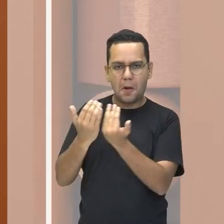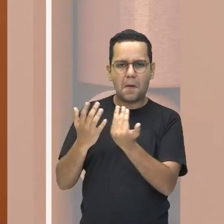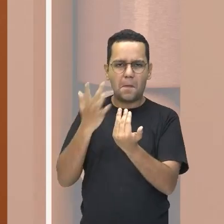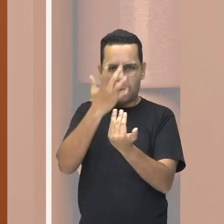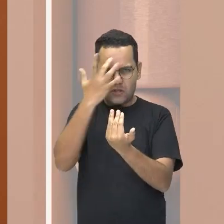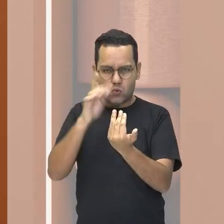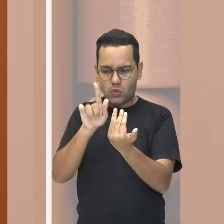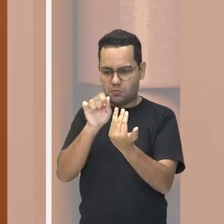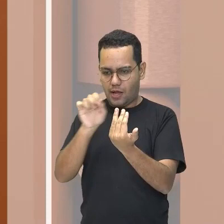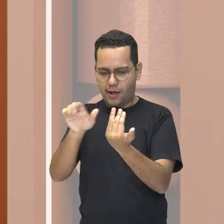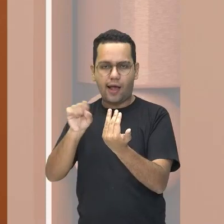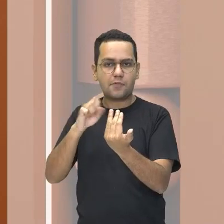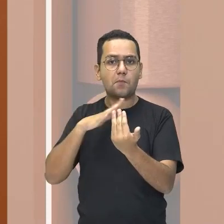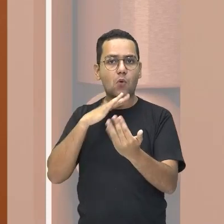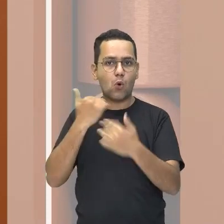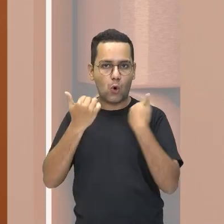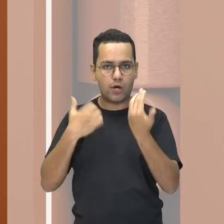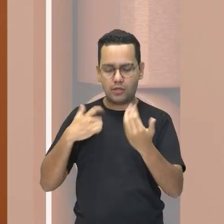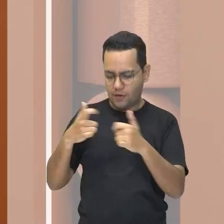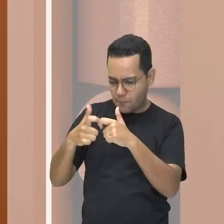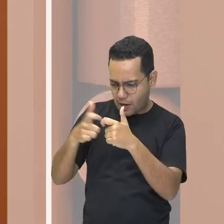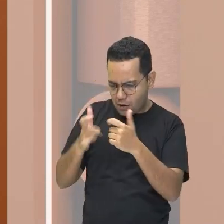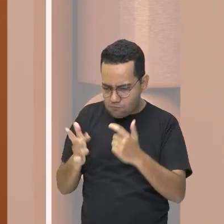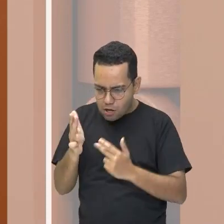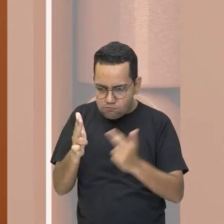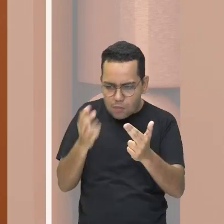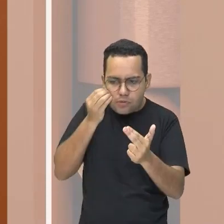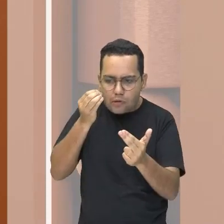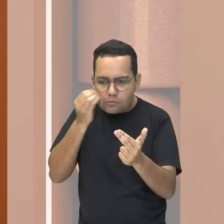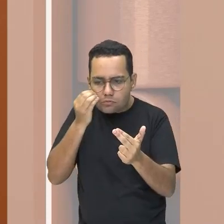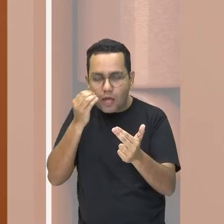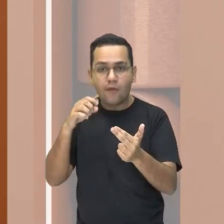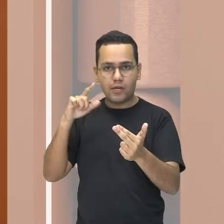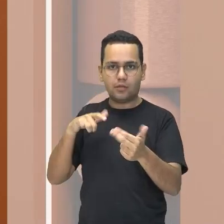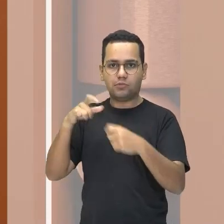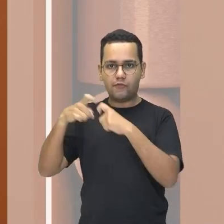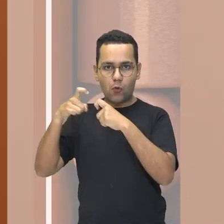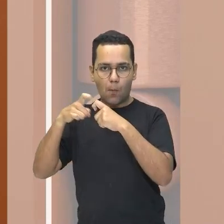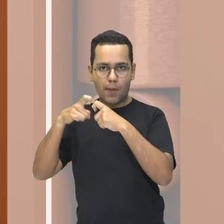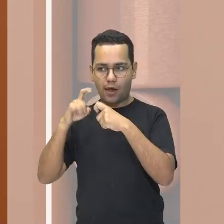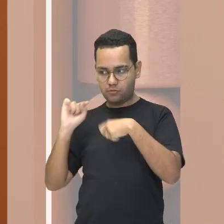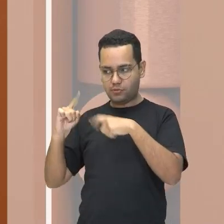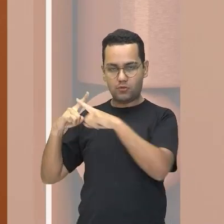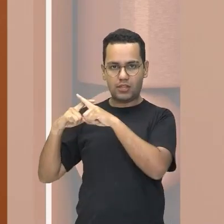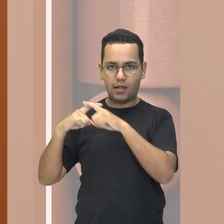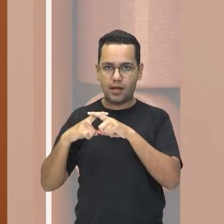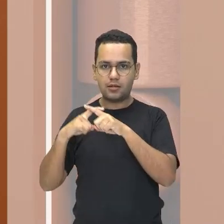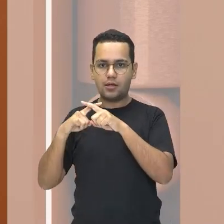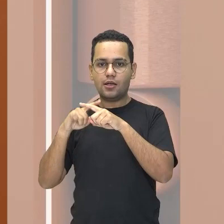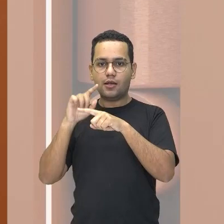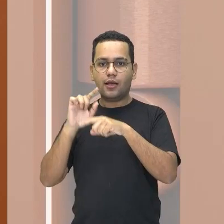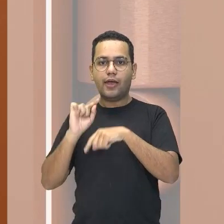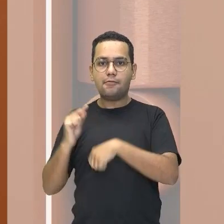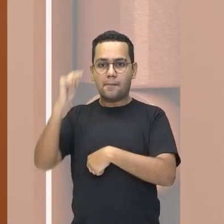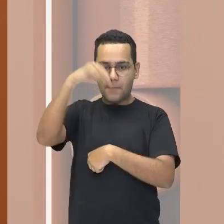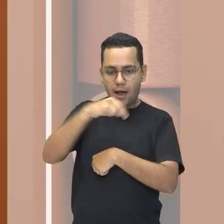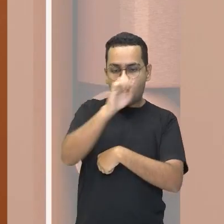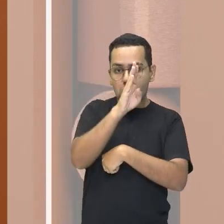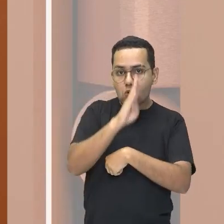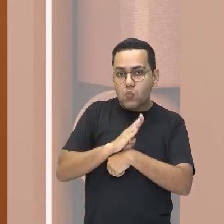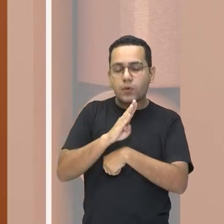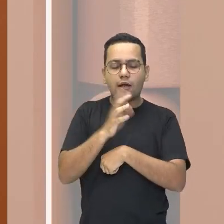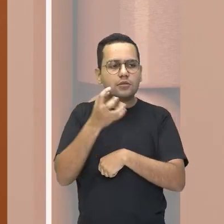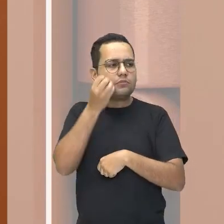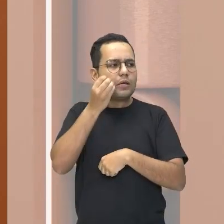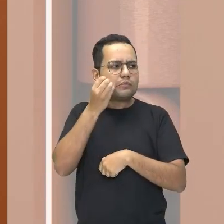Inclusive, há relatos que o Mengele veio para o Brasil e viveu o restante de suas vidas como se nada tivesse acontecido